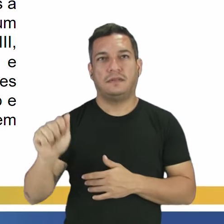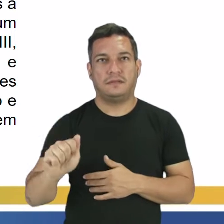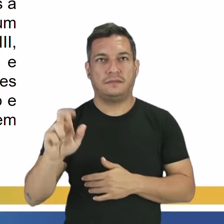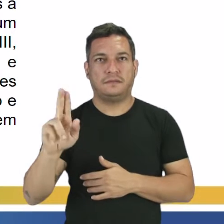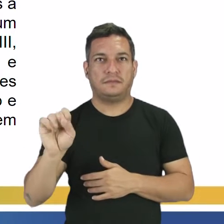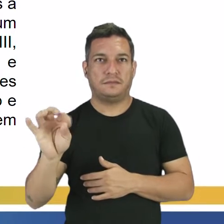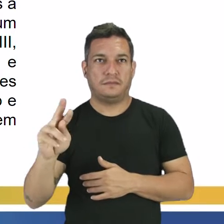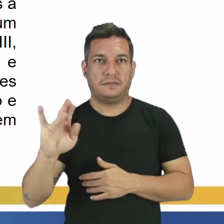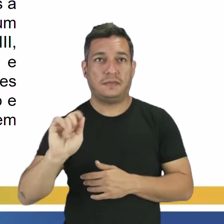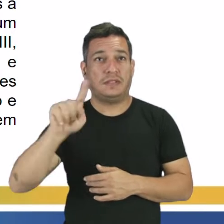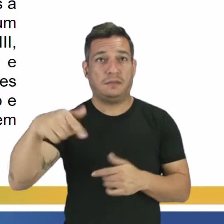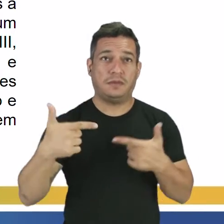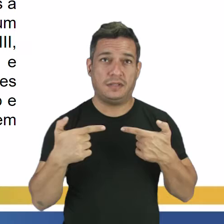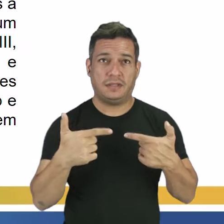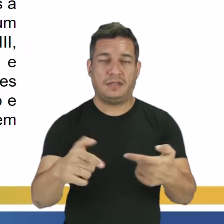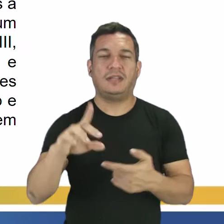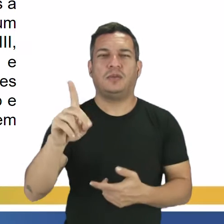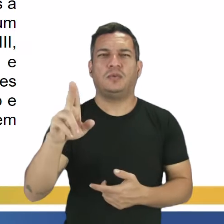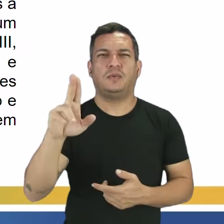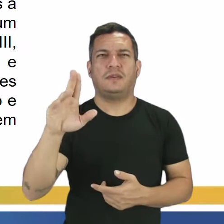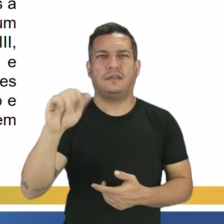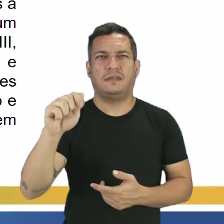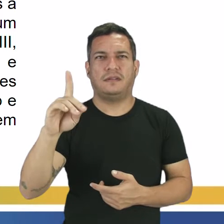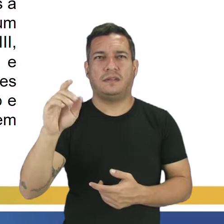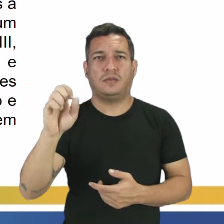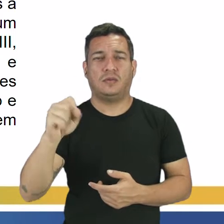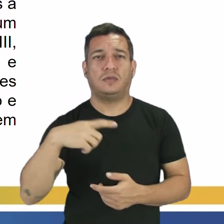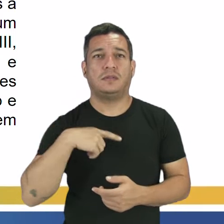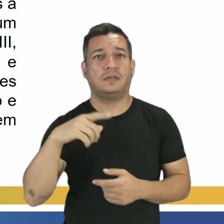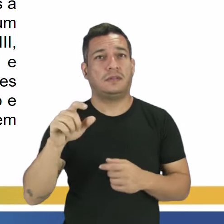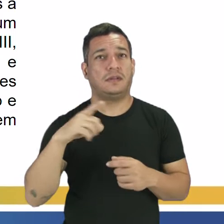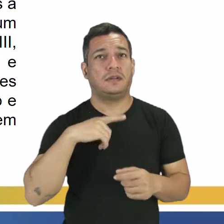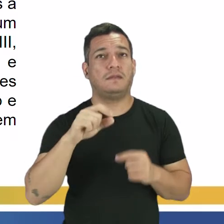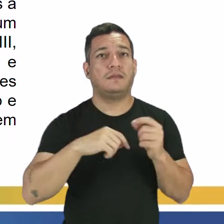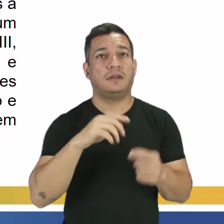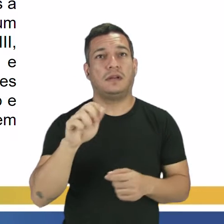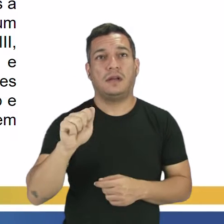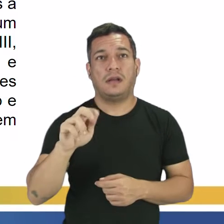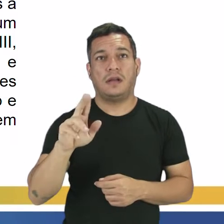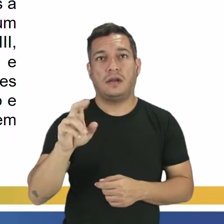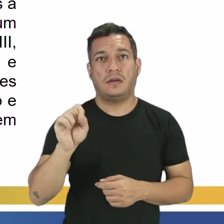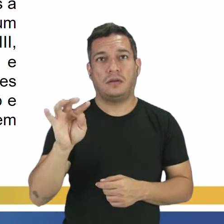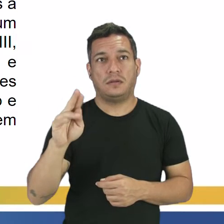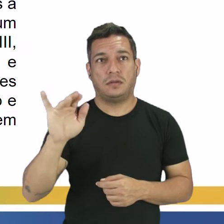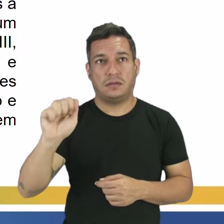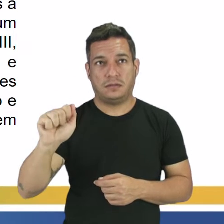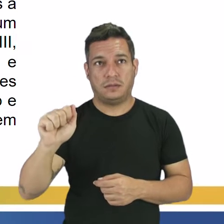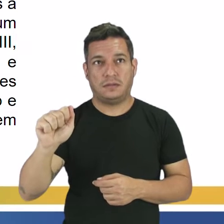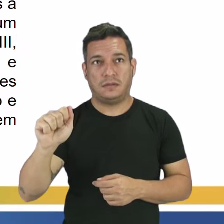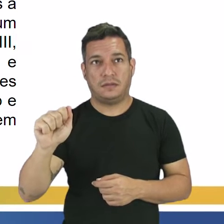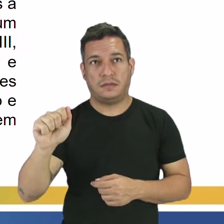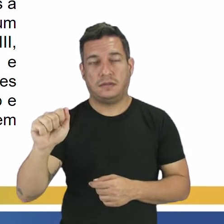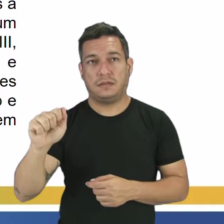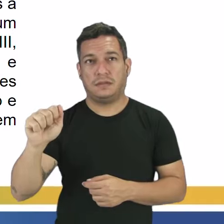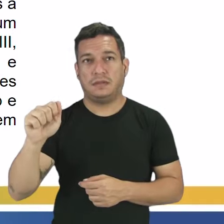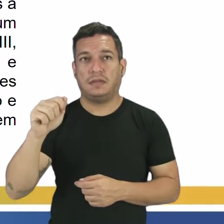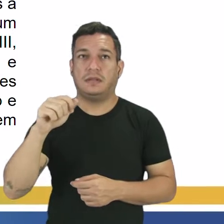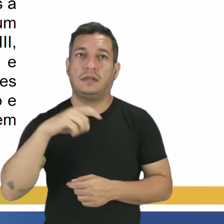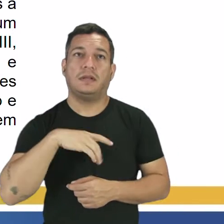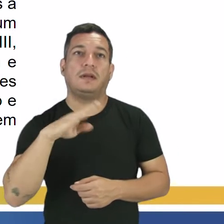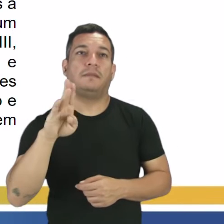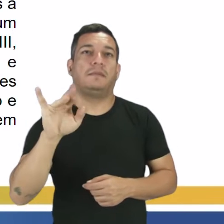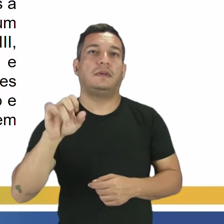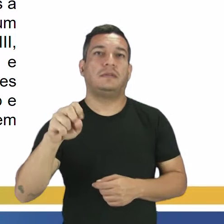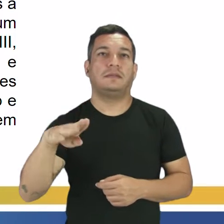Após a Guerra dos Ducados, a Áustria havia ficado com o Ducado de Holstein. Bismarck